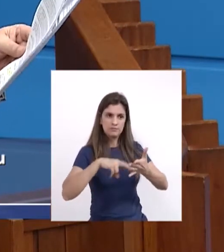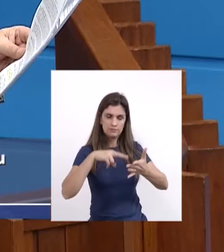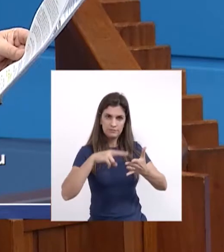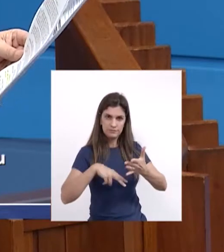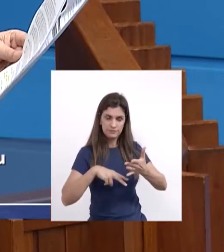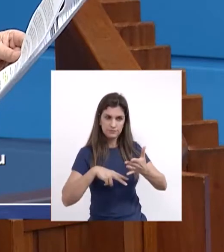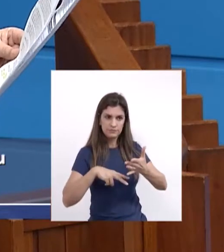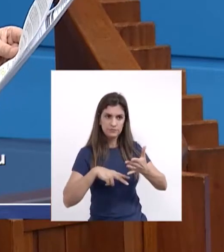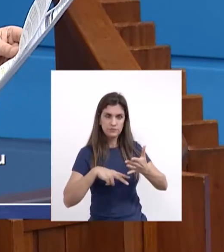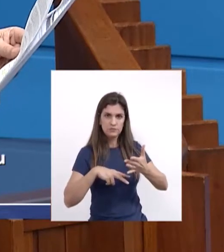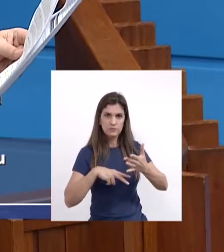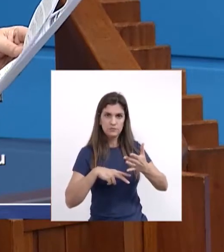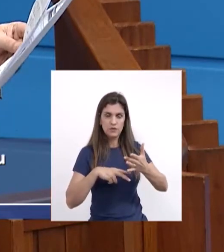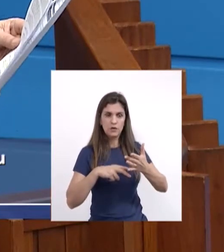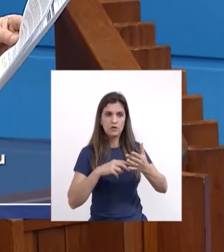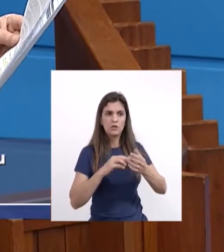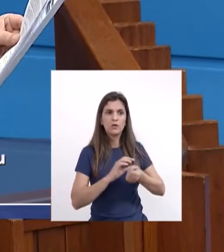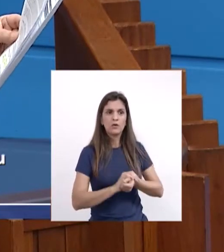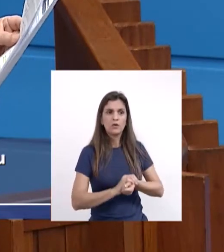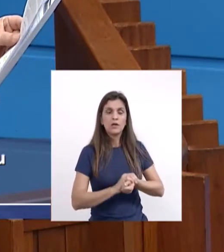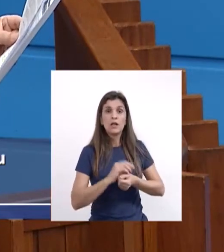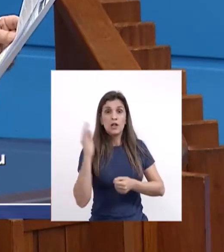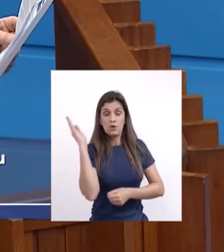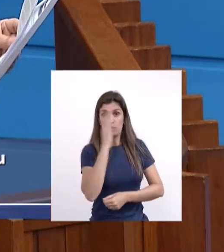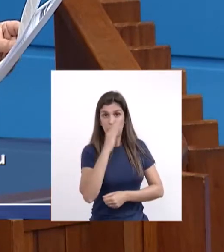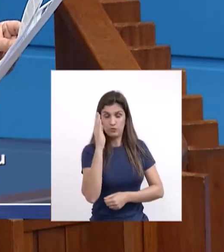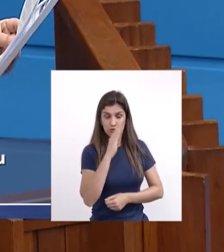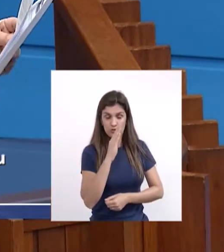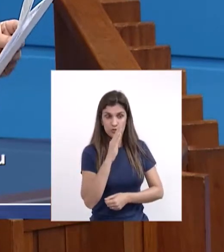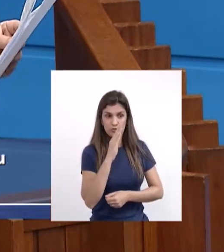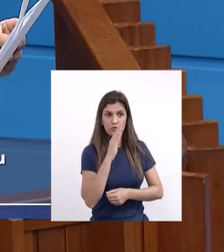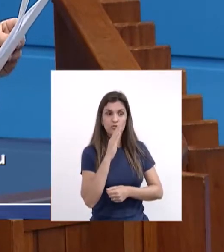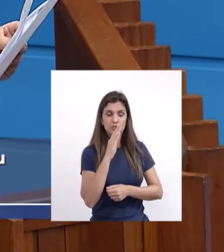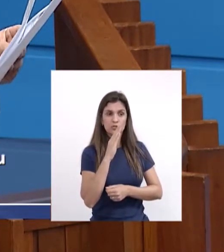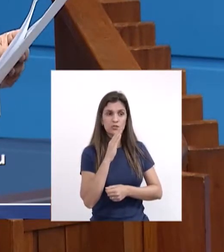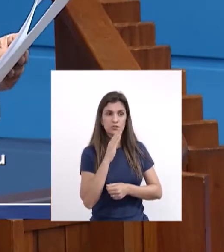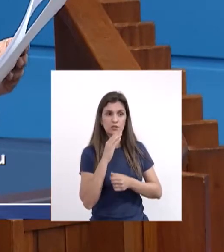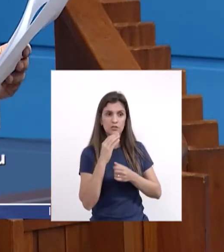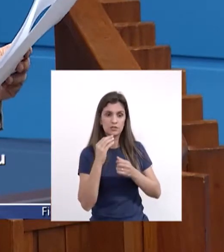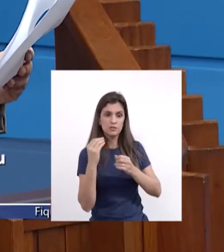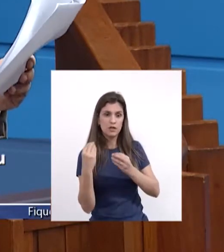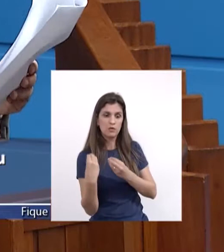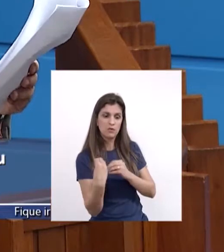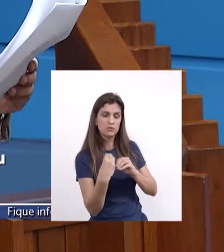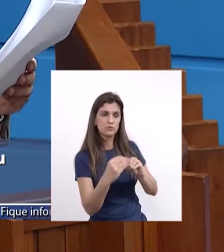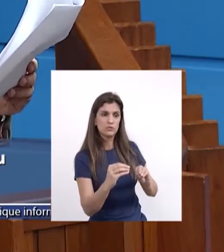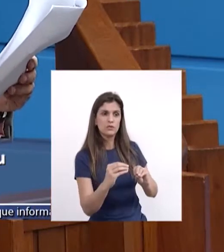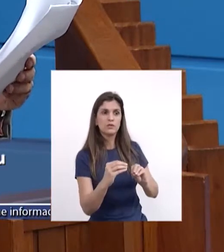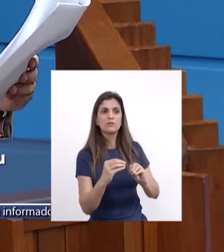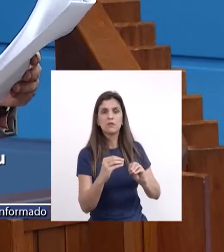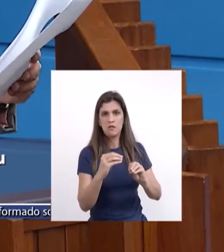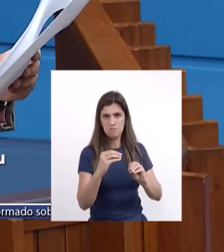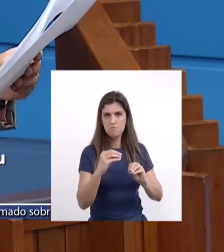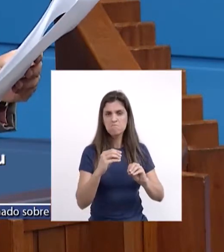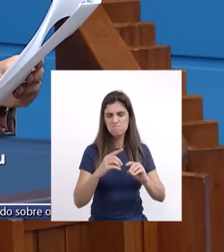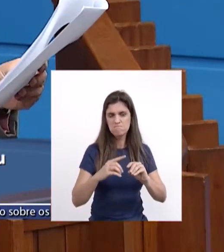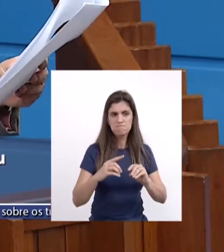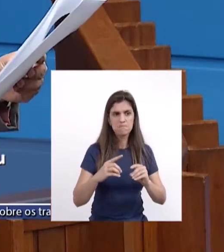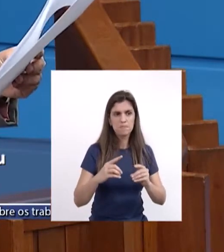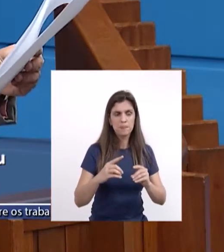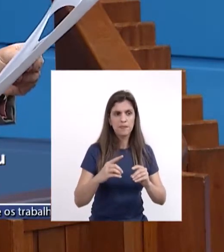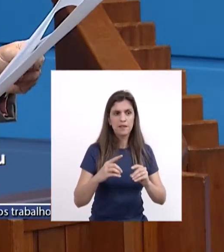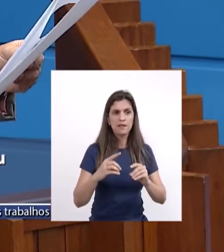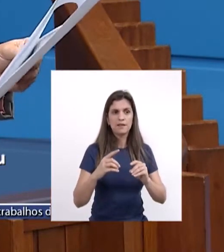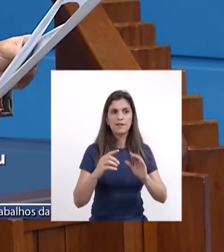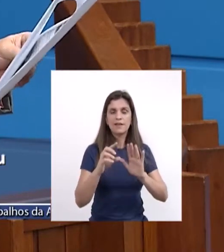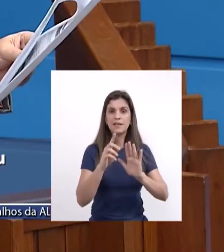300 do Código de Processo Civil, a tutela de urgência será concedida quando houver elementos que evidenciem a probabilidade de